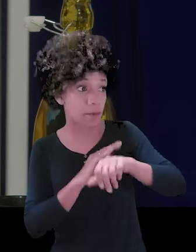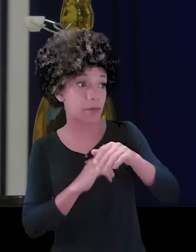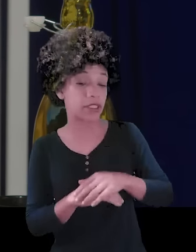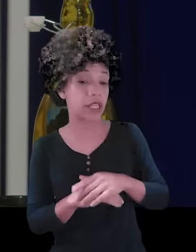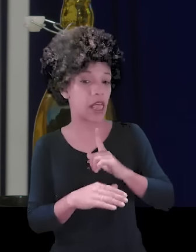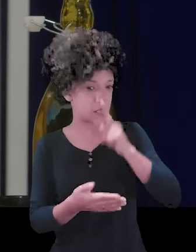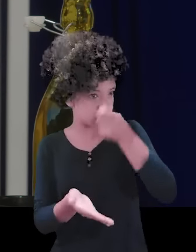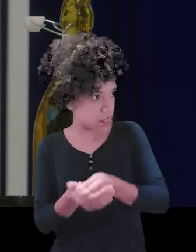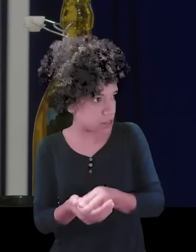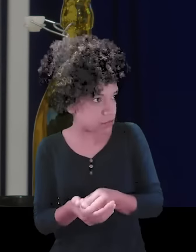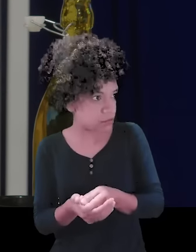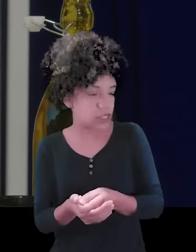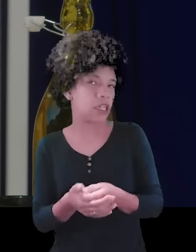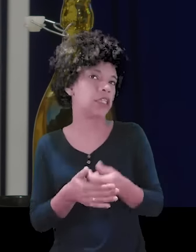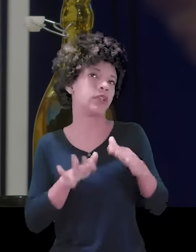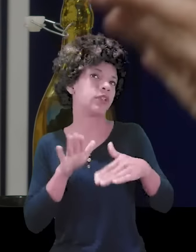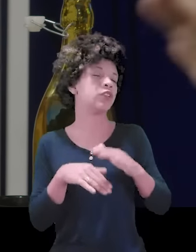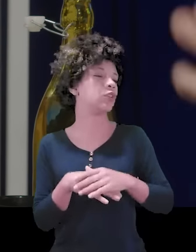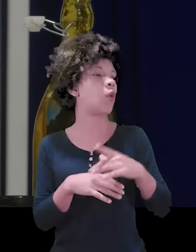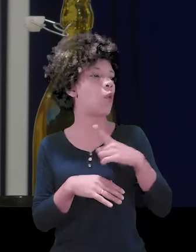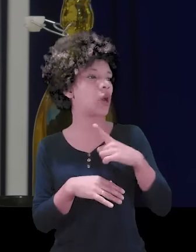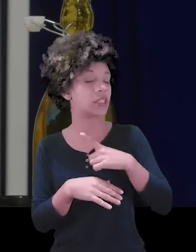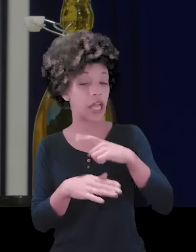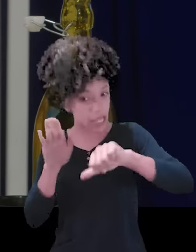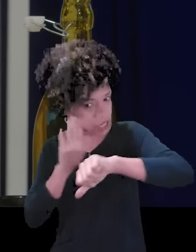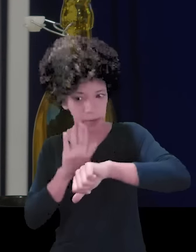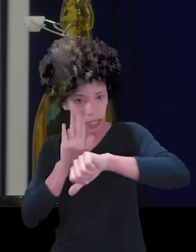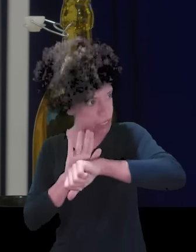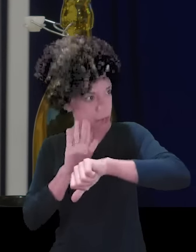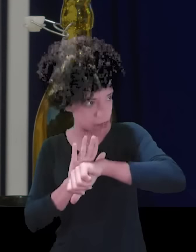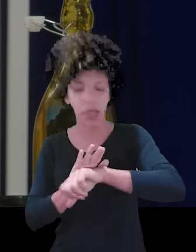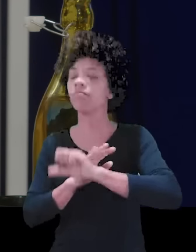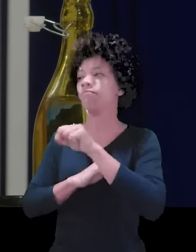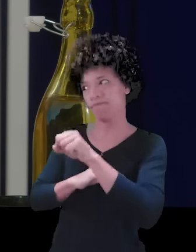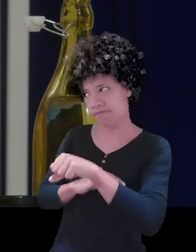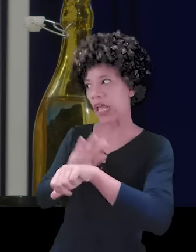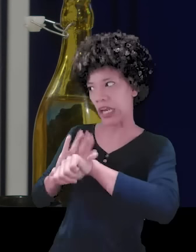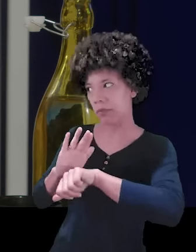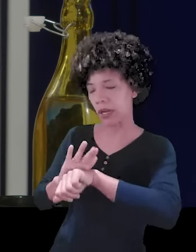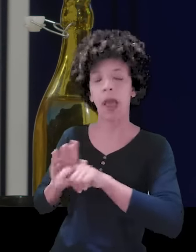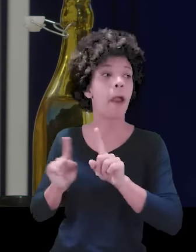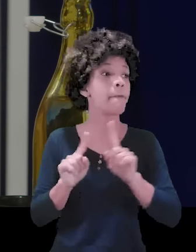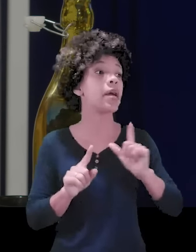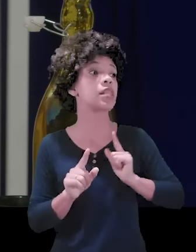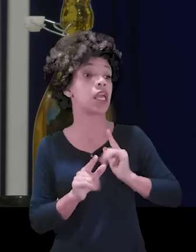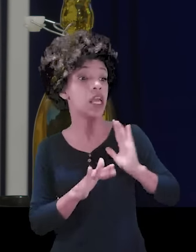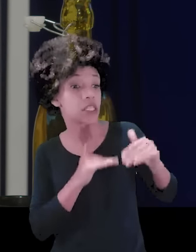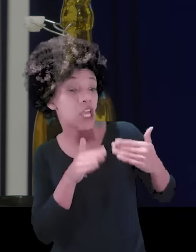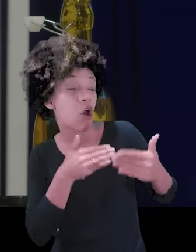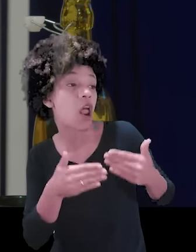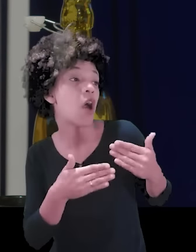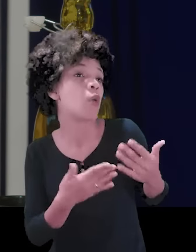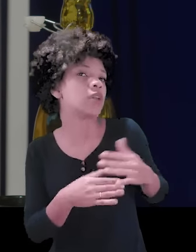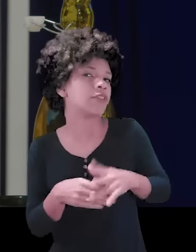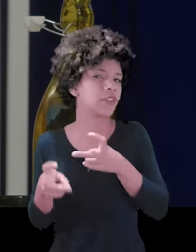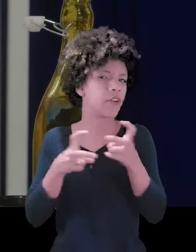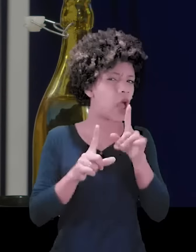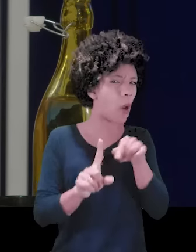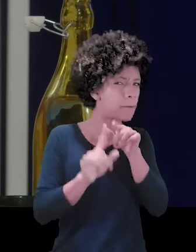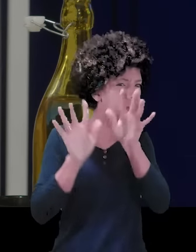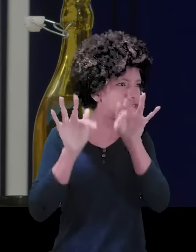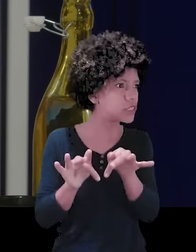estar conexos né então geralmente quando você vai exatamente situações que elas vão se desenrolando e quando você vai